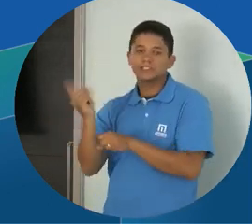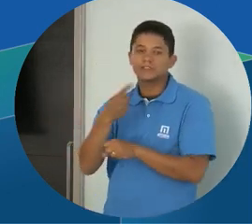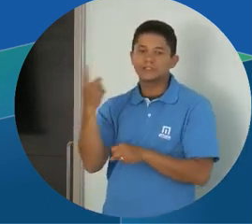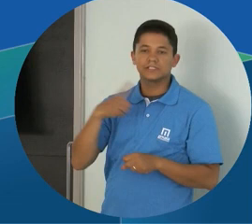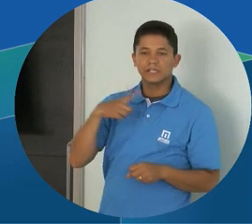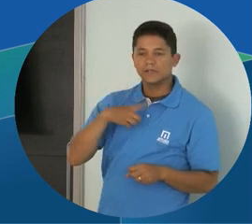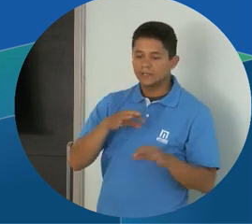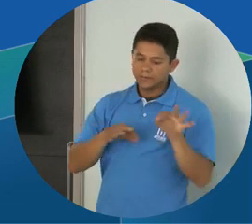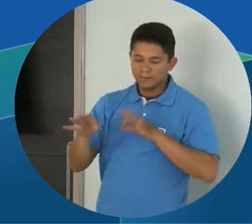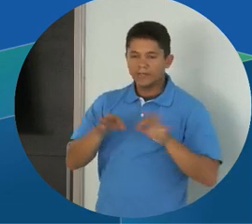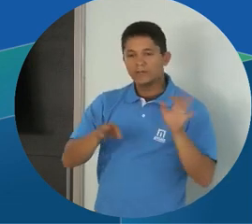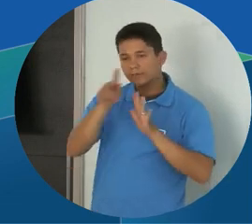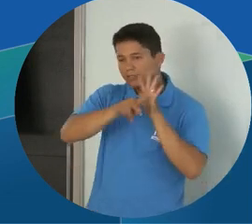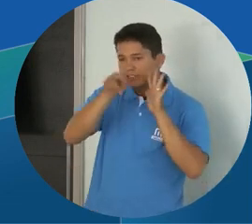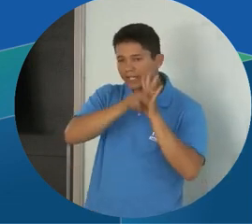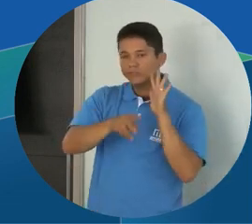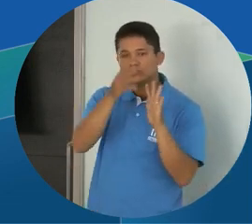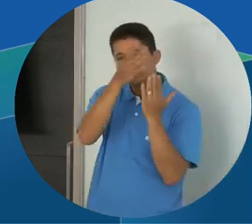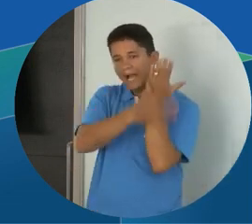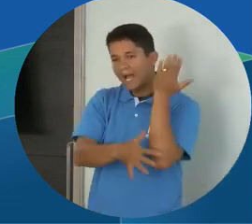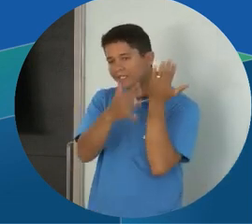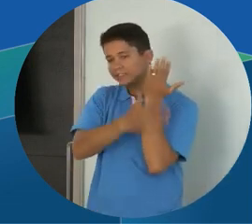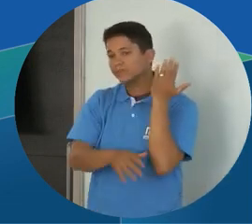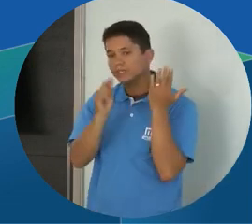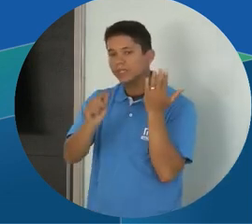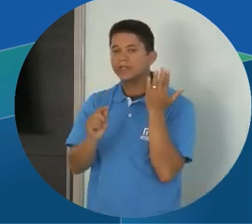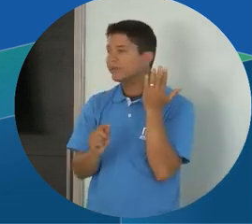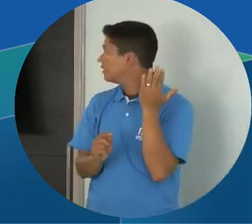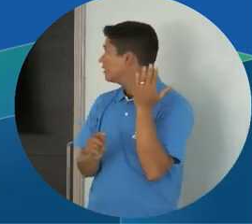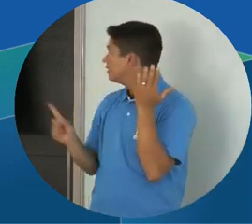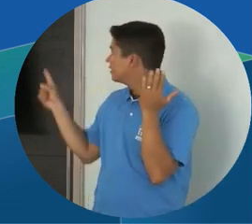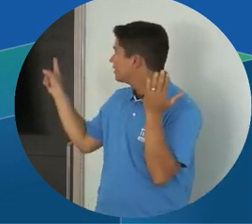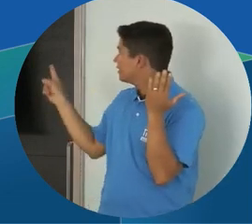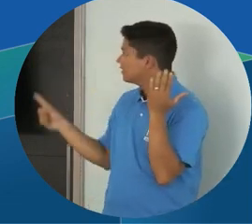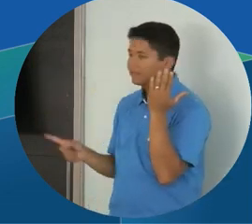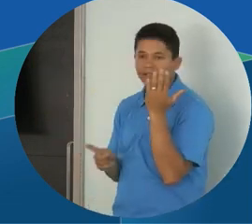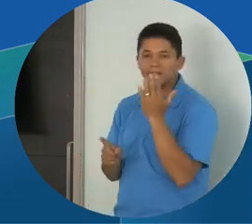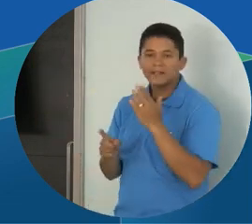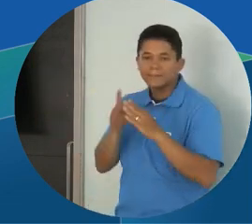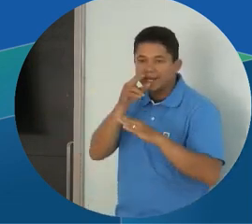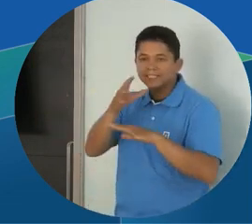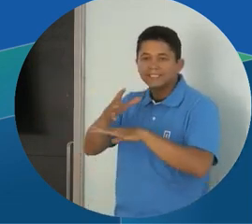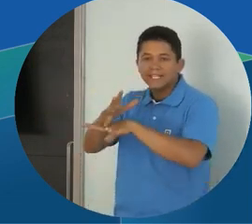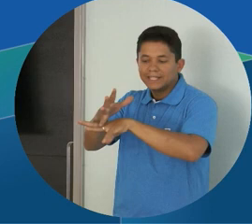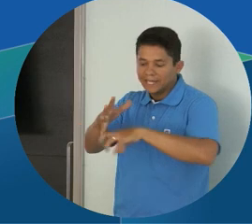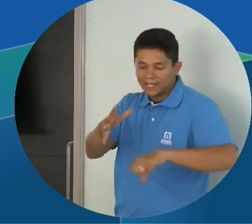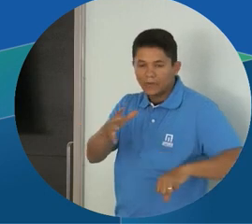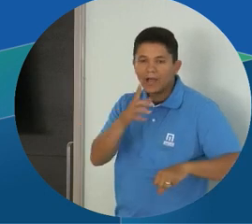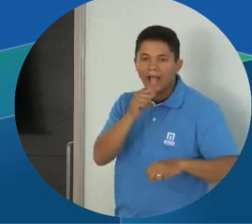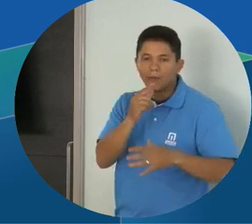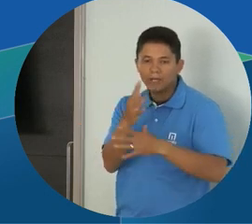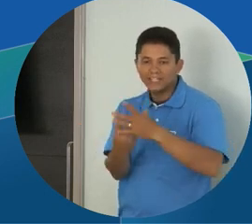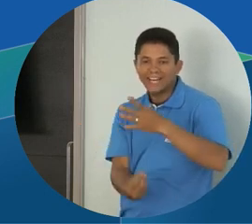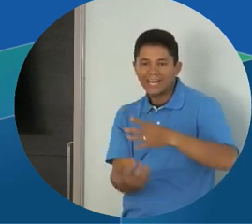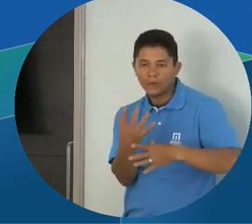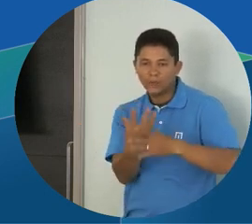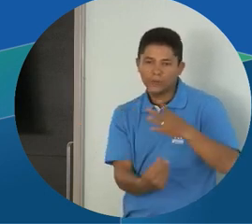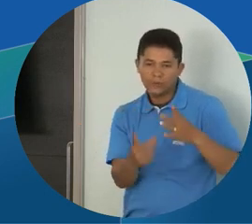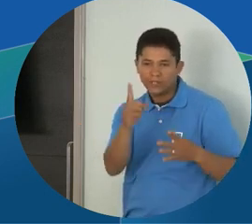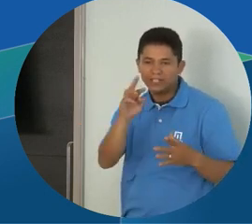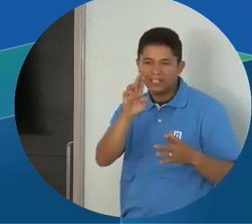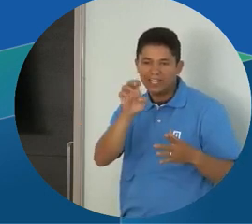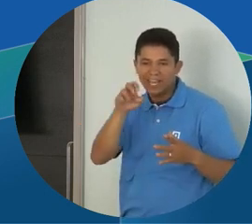de barragem é utilizado? Um dreno, posicionamento de um dreno para reduzir esse diagrama